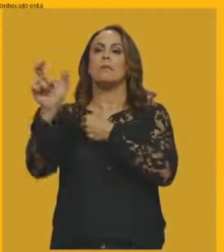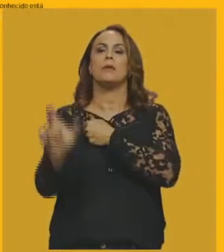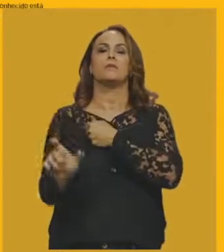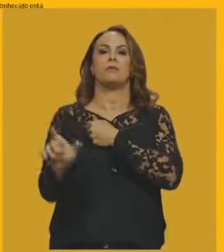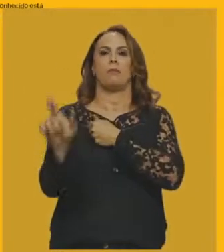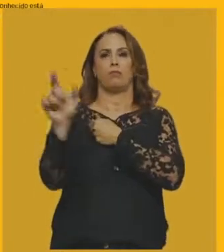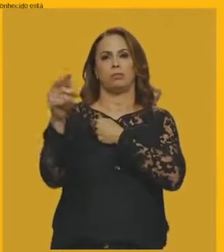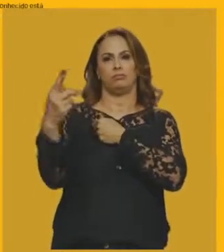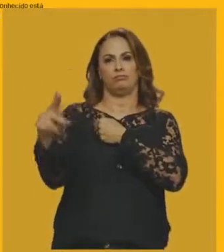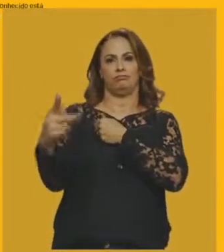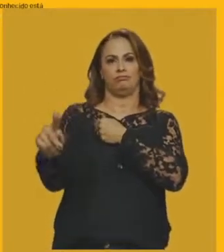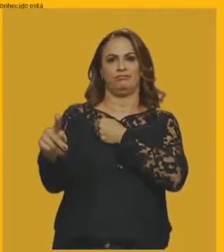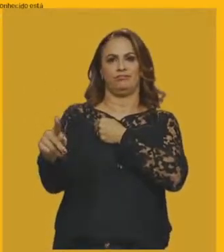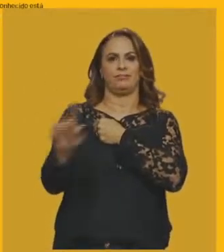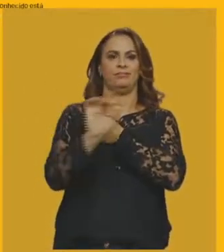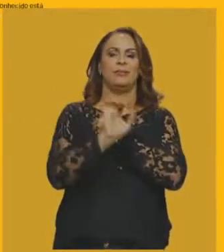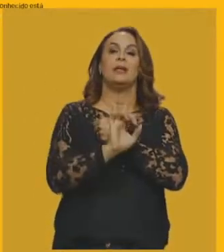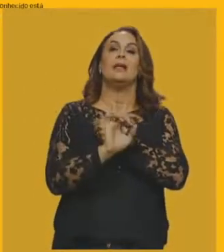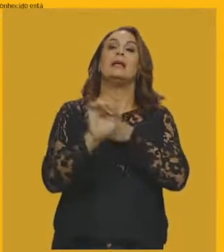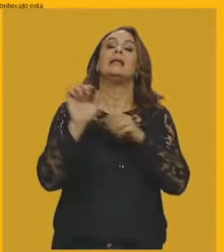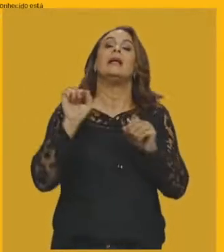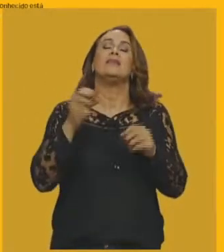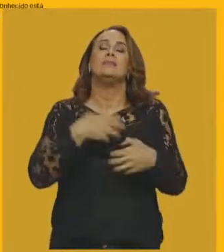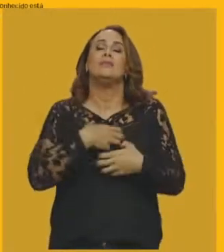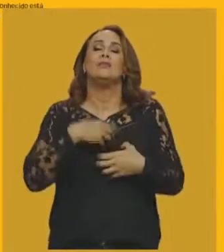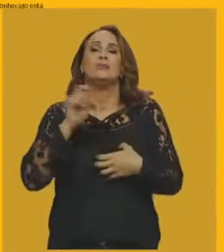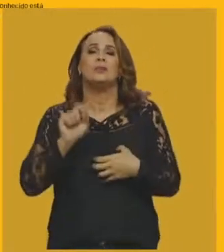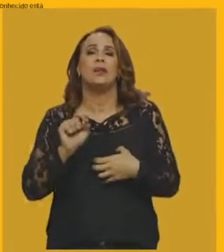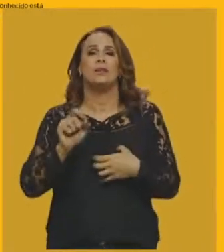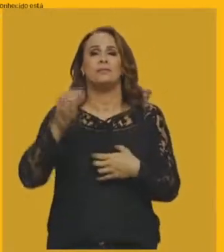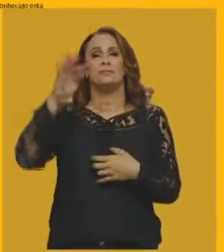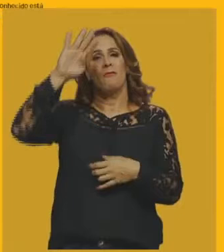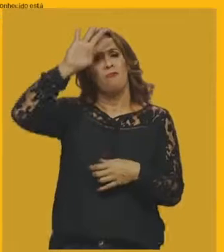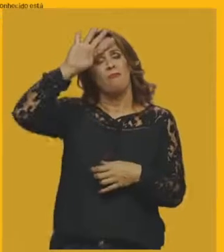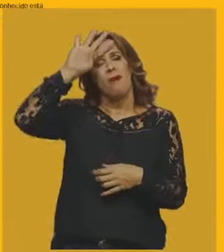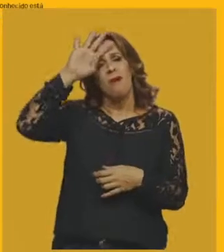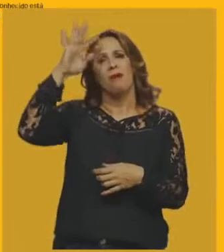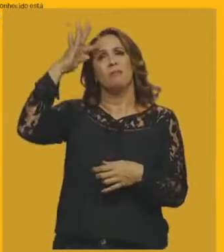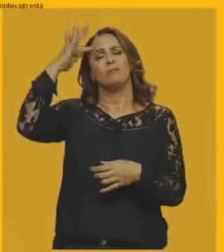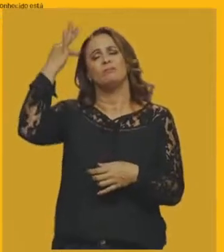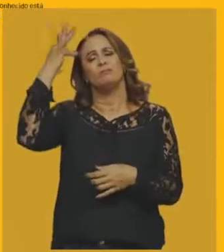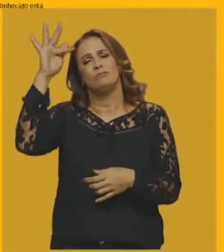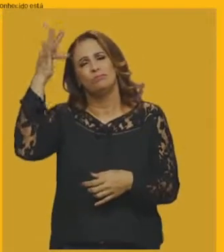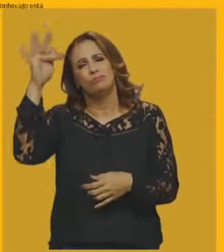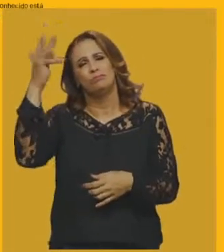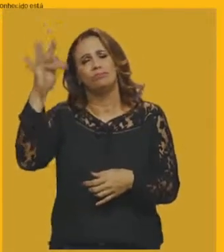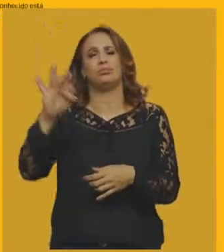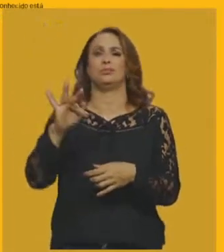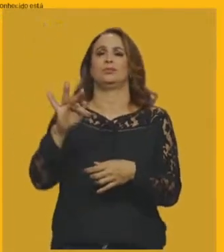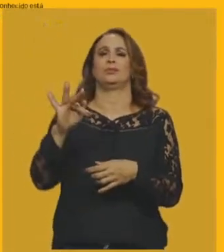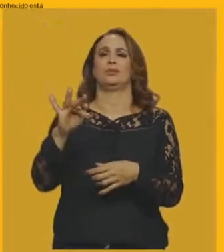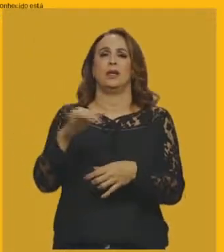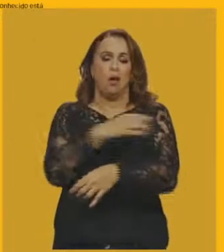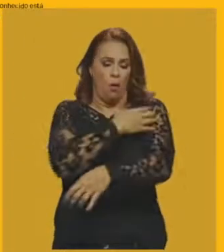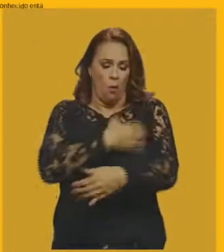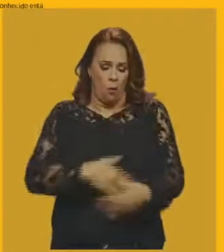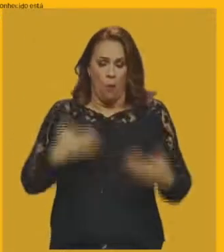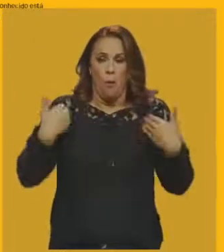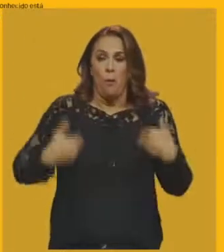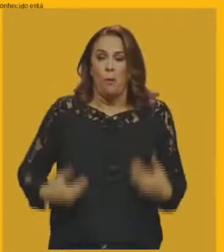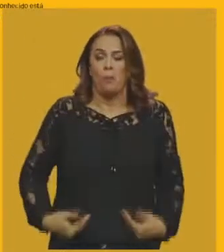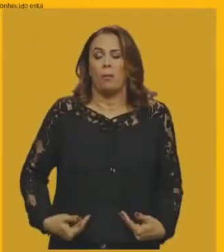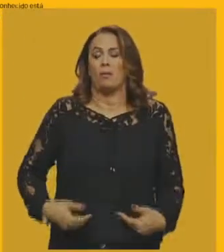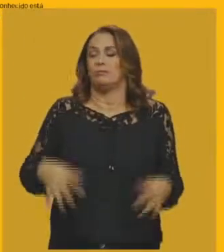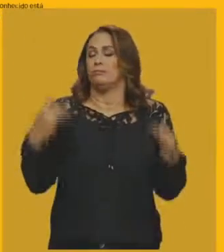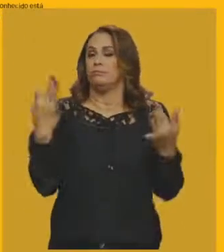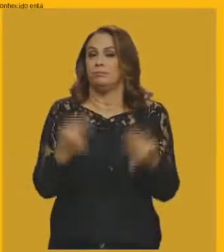de cabeça, dor muscular, dificuldade respiratória. É necessário ter aí